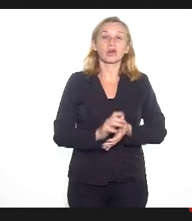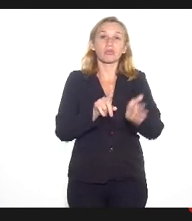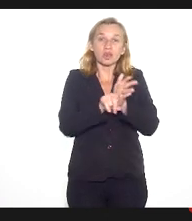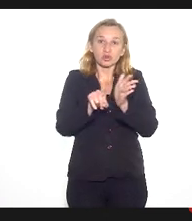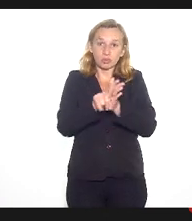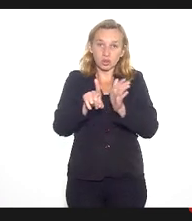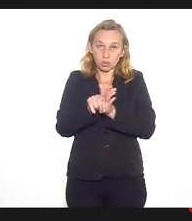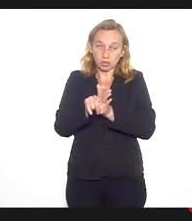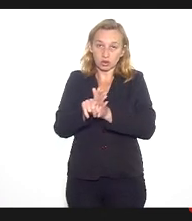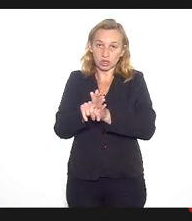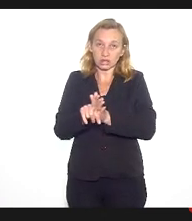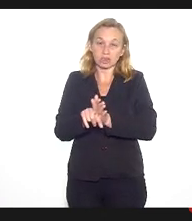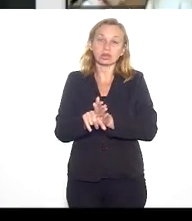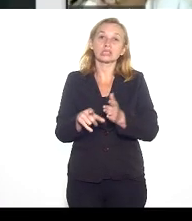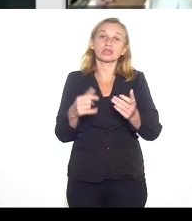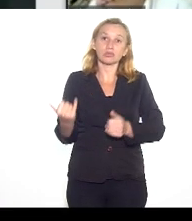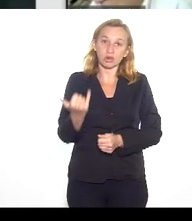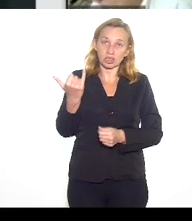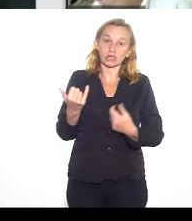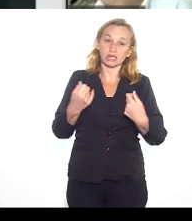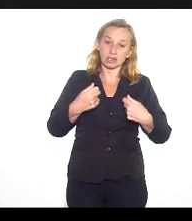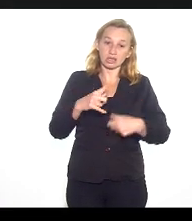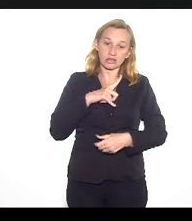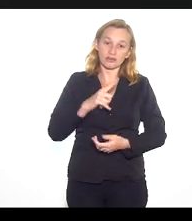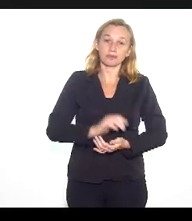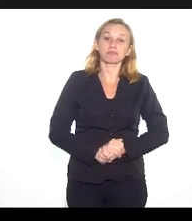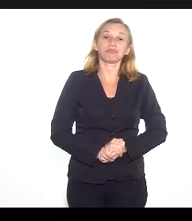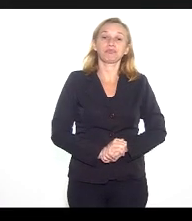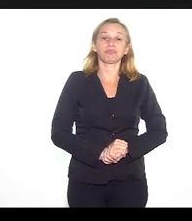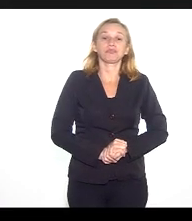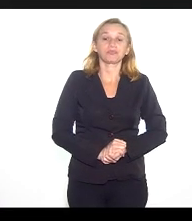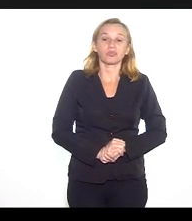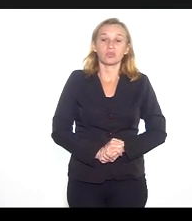que se façam necessárias.